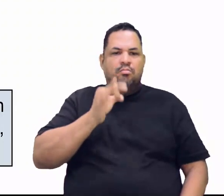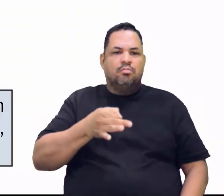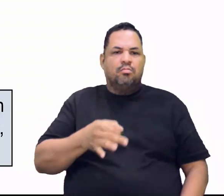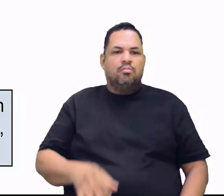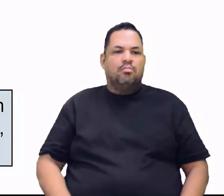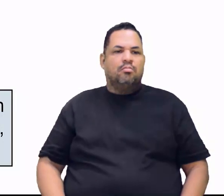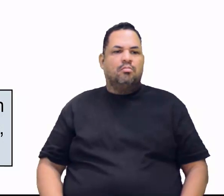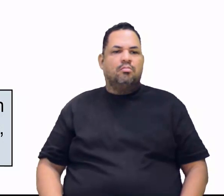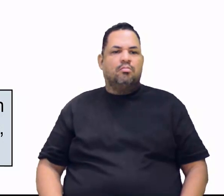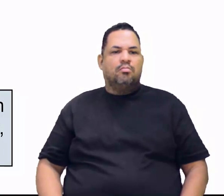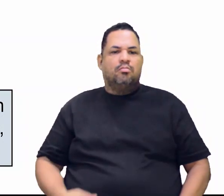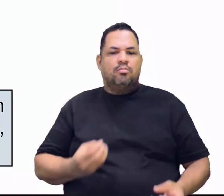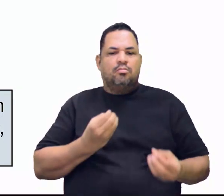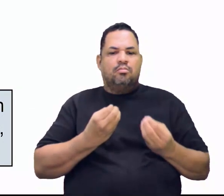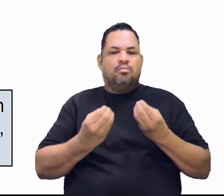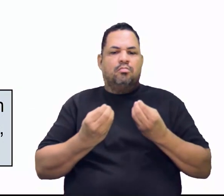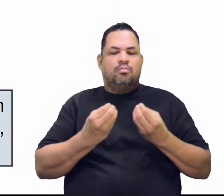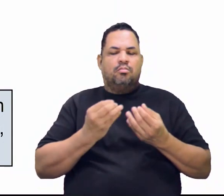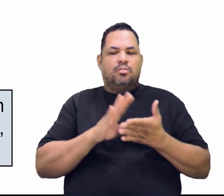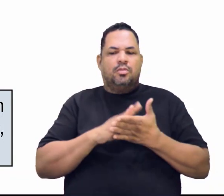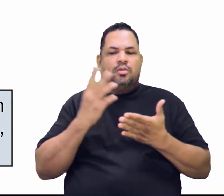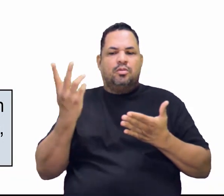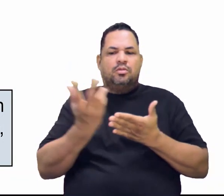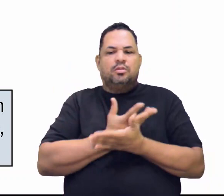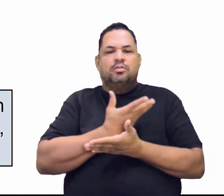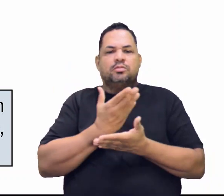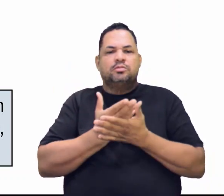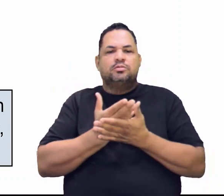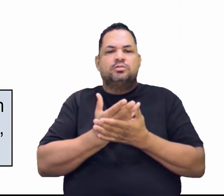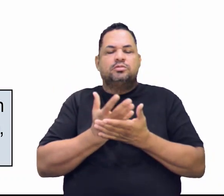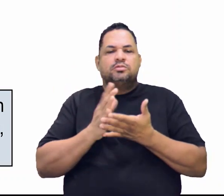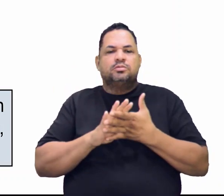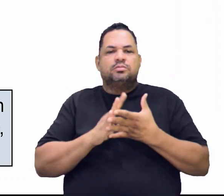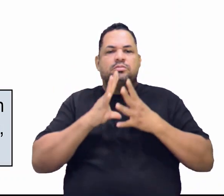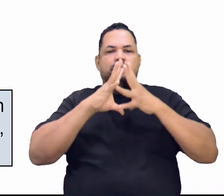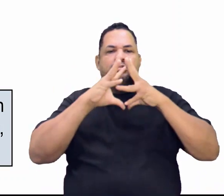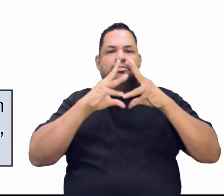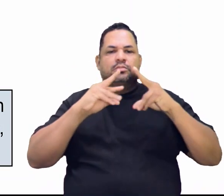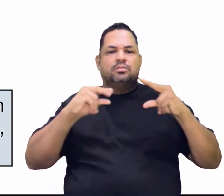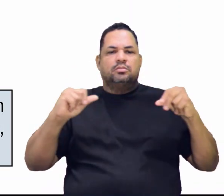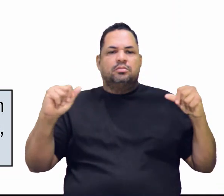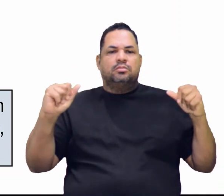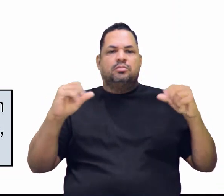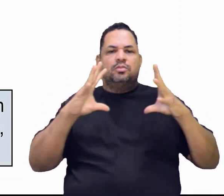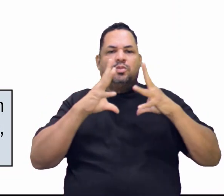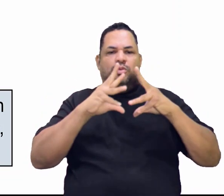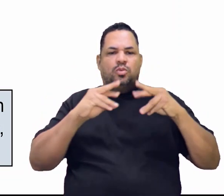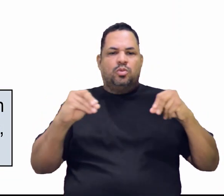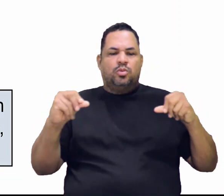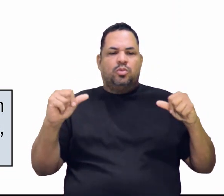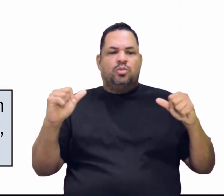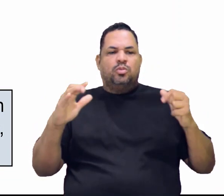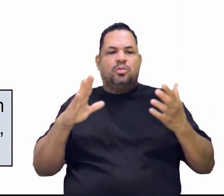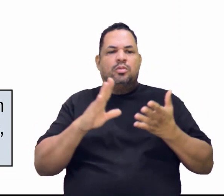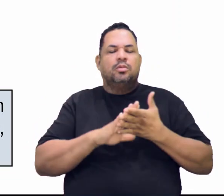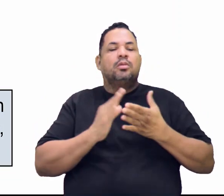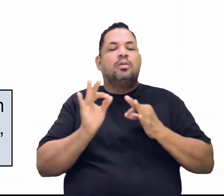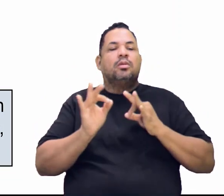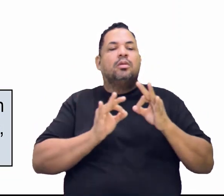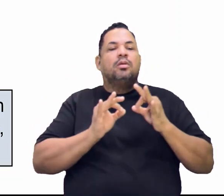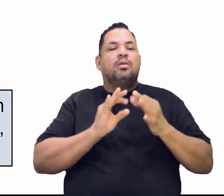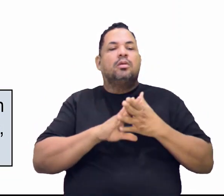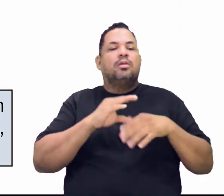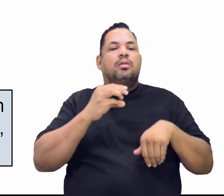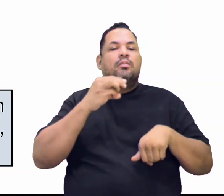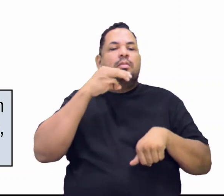certinho? E como é que se dava a cura dessas doenças? Para a malária, o remédio